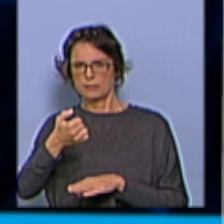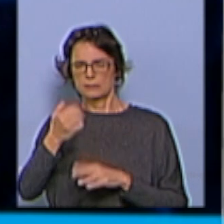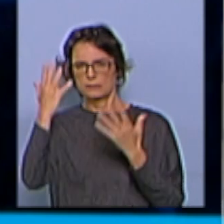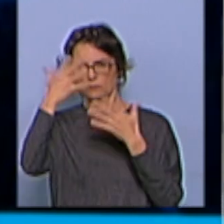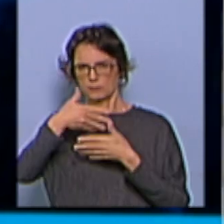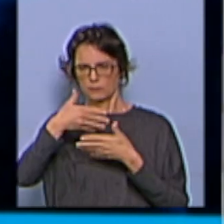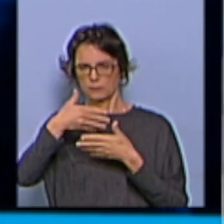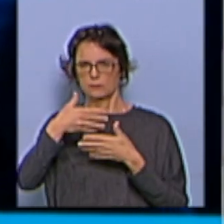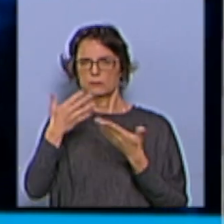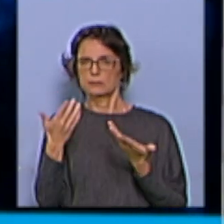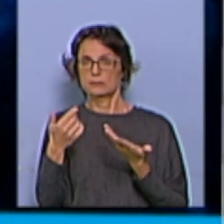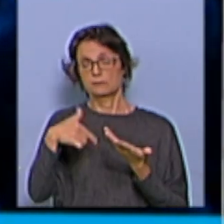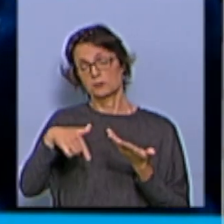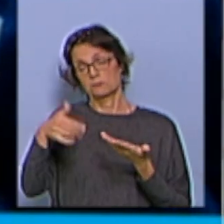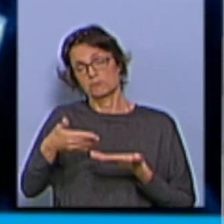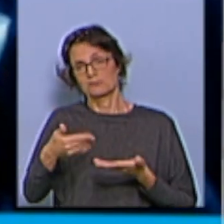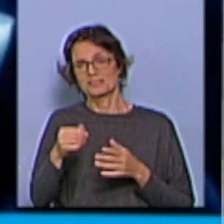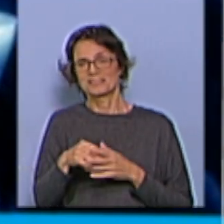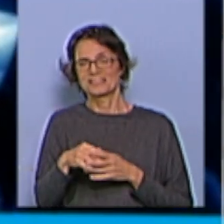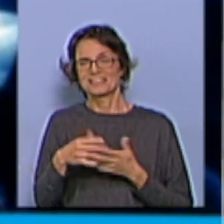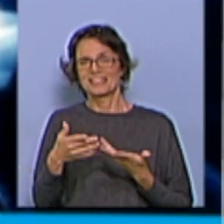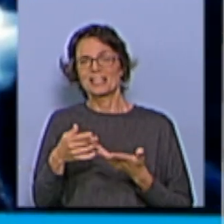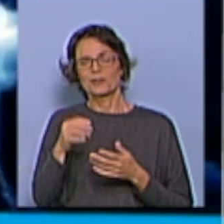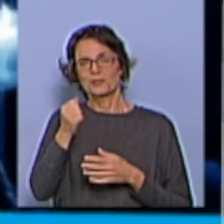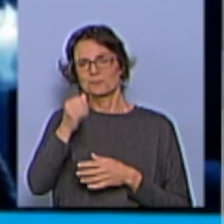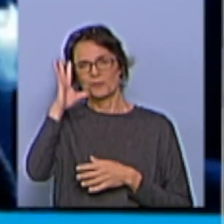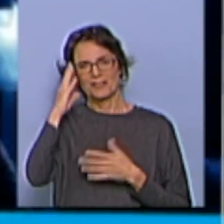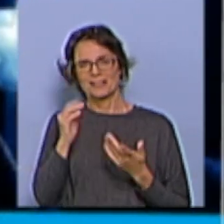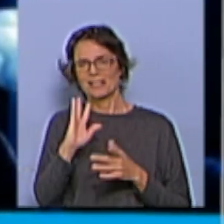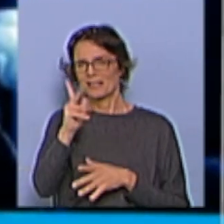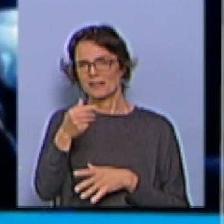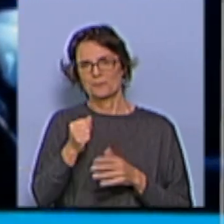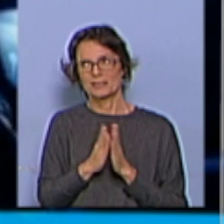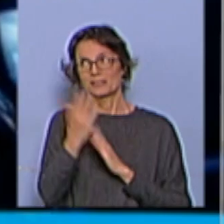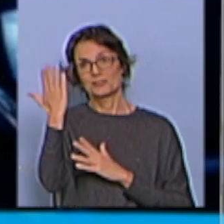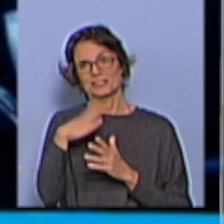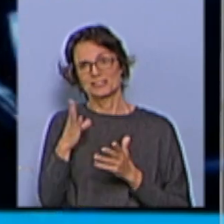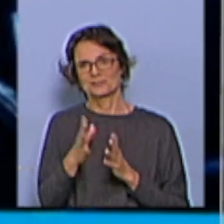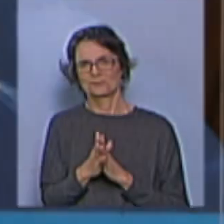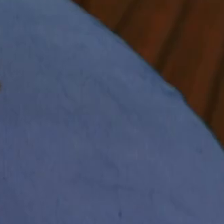22h45. Nós ficamos por aqui, tenha então uma ótima tarde e até amanhã, se Deus quiser.